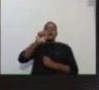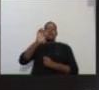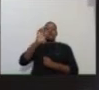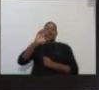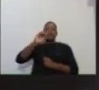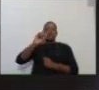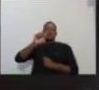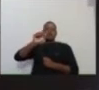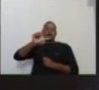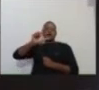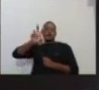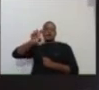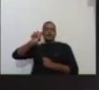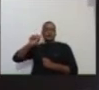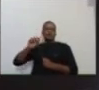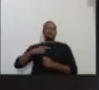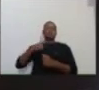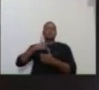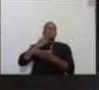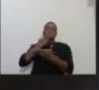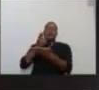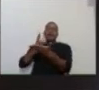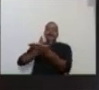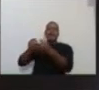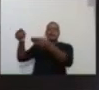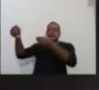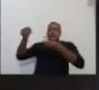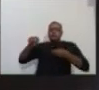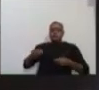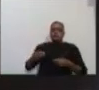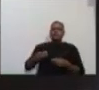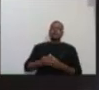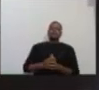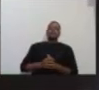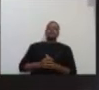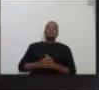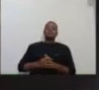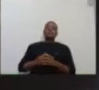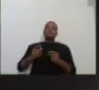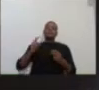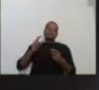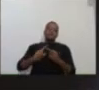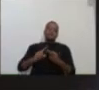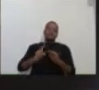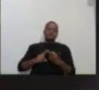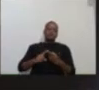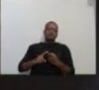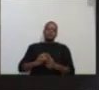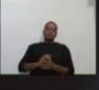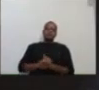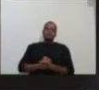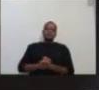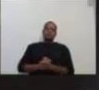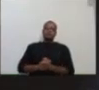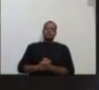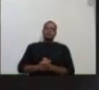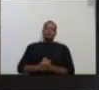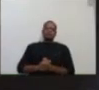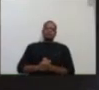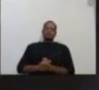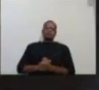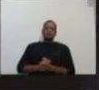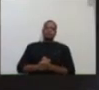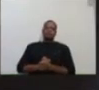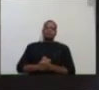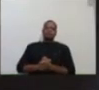quando a internet nossa ainda era lenha, que precisava abonar. Hoje está tudo mais fácil, graças a Deus. Hoje, eu